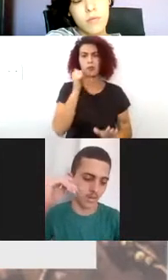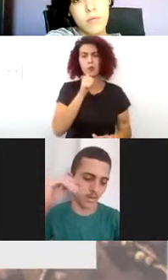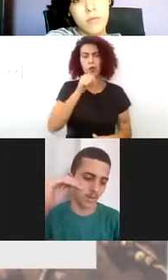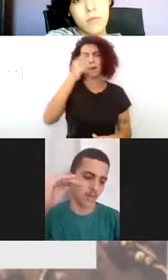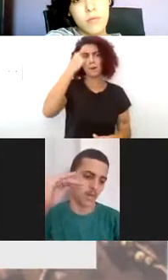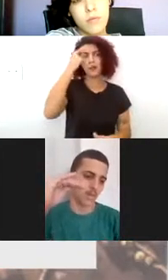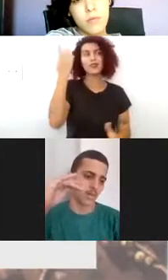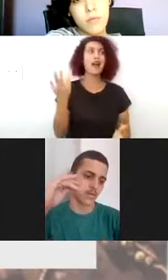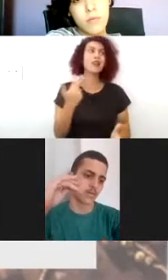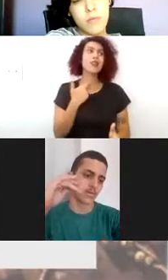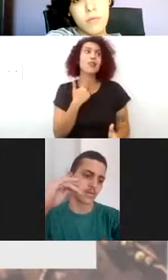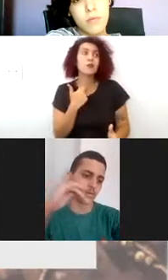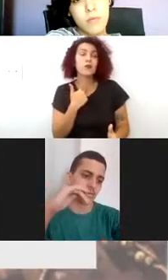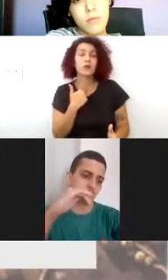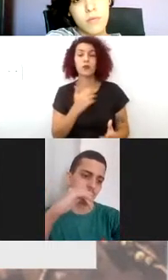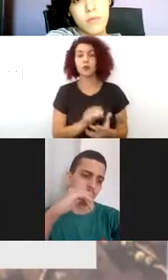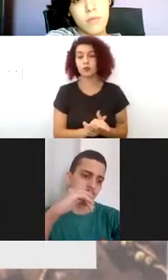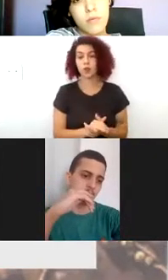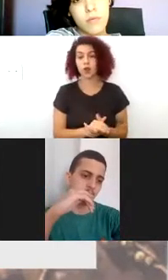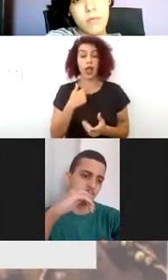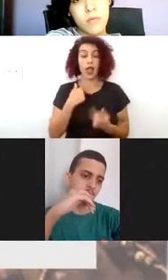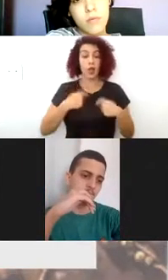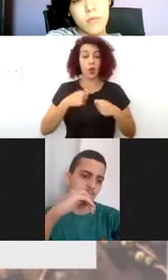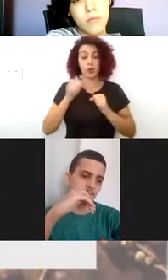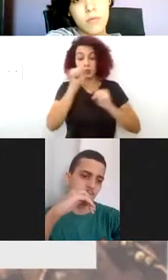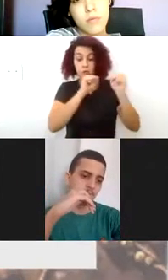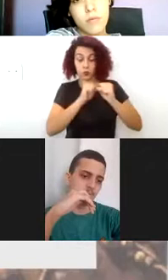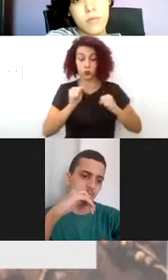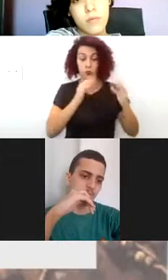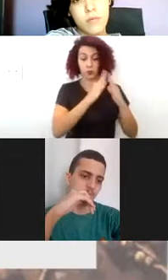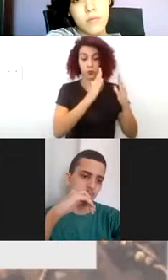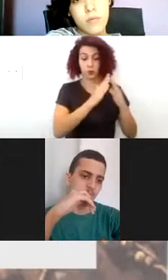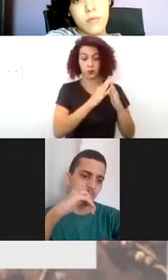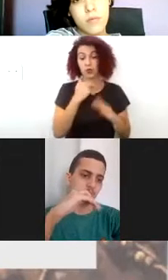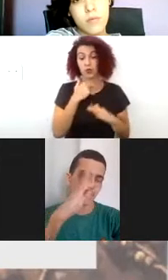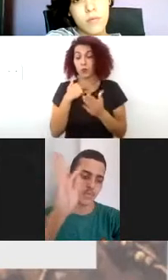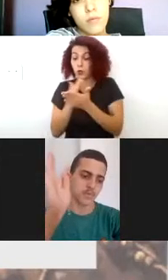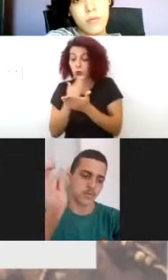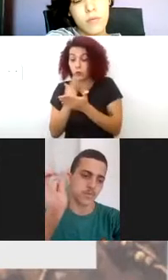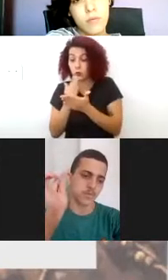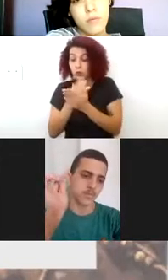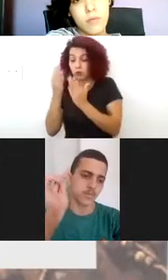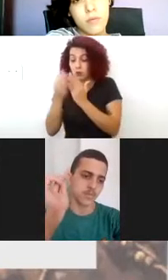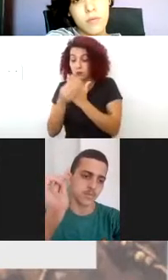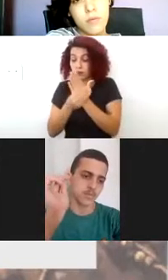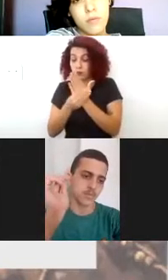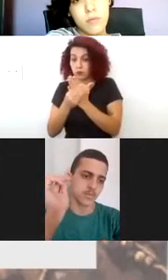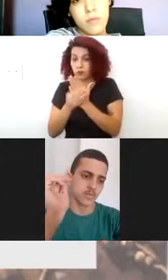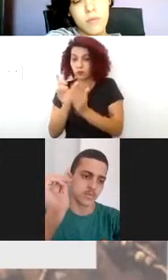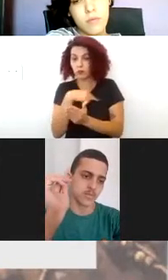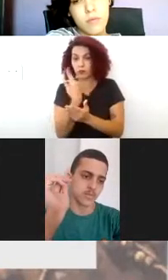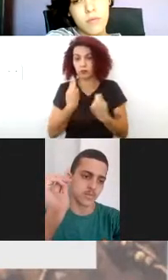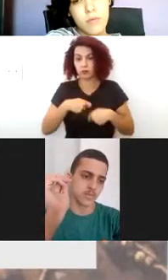ainda hoje mulheres acreditando que Preciso limpar casa ao invés de ler o livro e a gente precisa se nas mulheres caso não